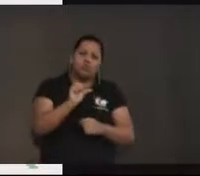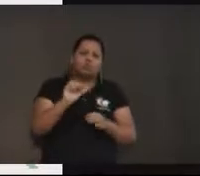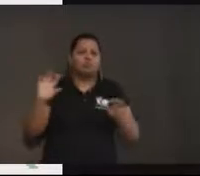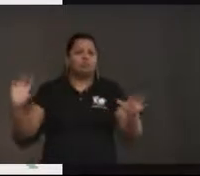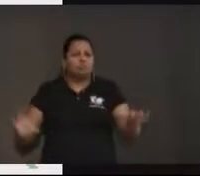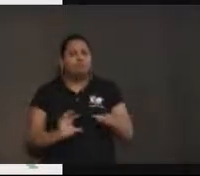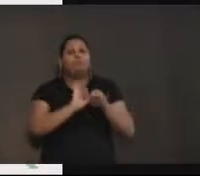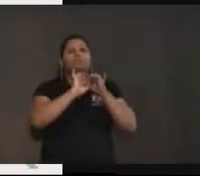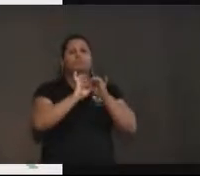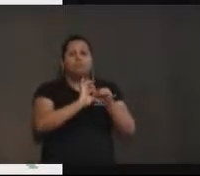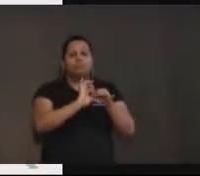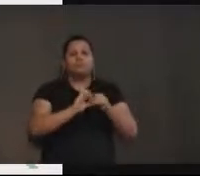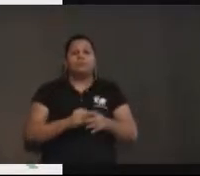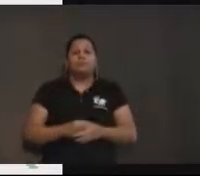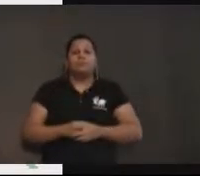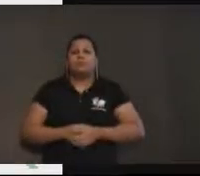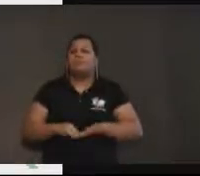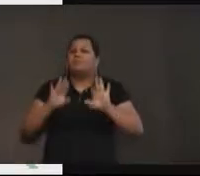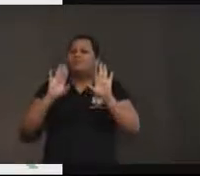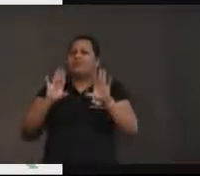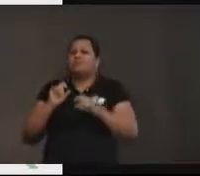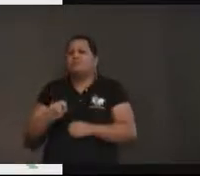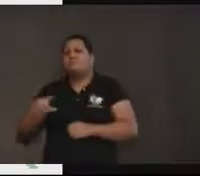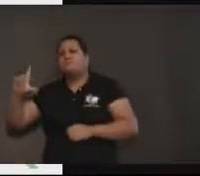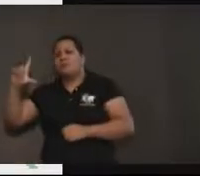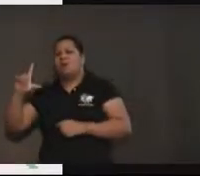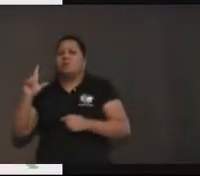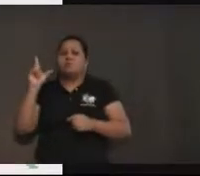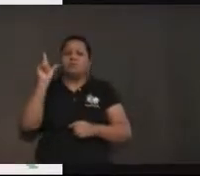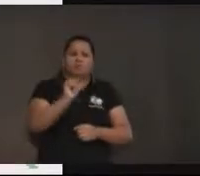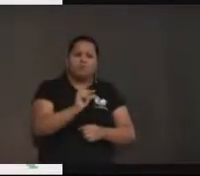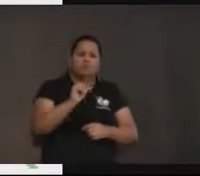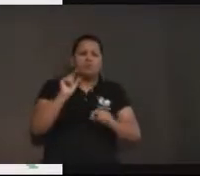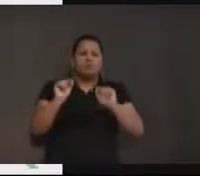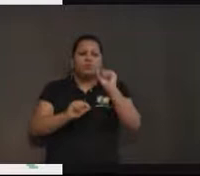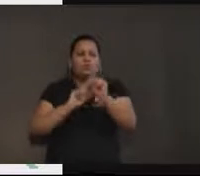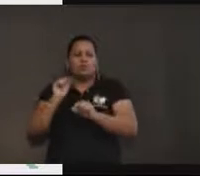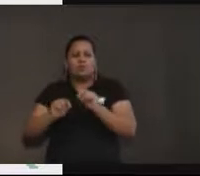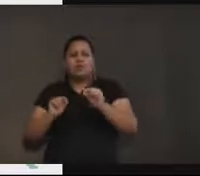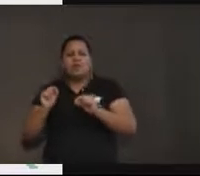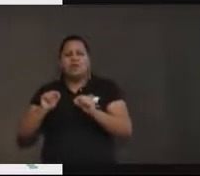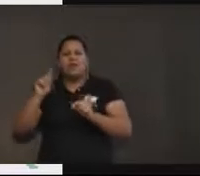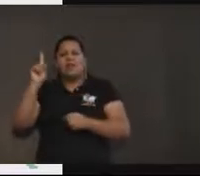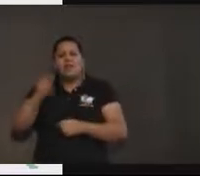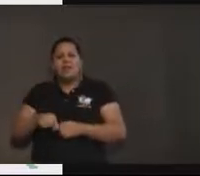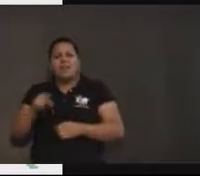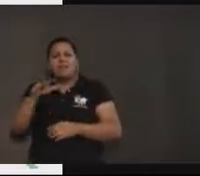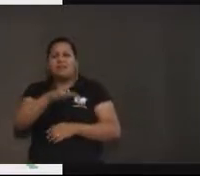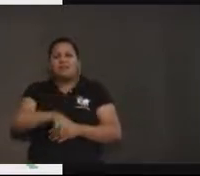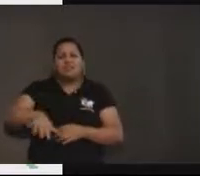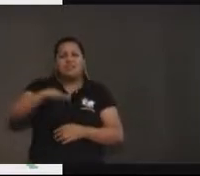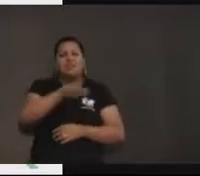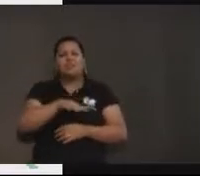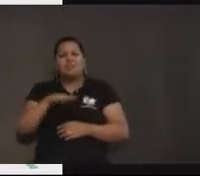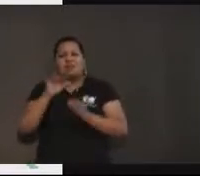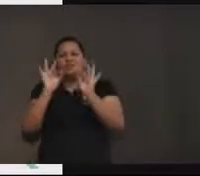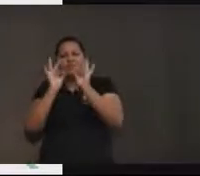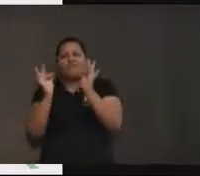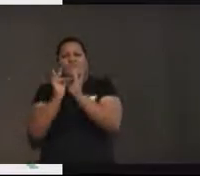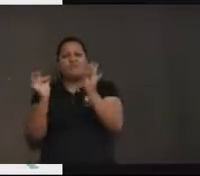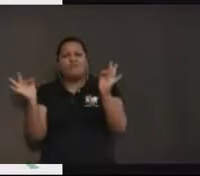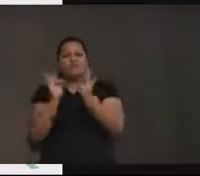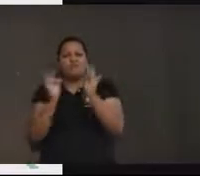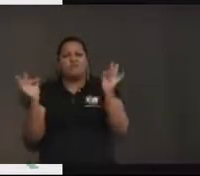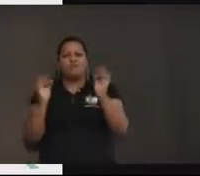restrição Só que os máximos e mínimos que eles queriam encontrar era uma espaços de funções então estrutura abstrata é